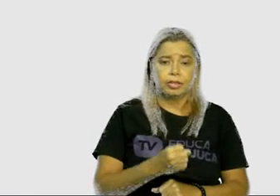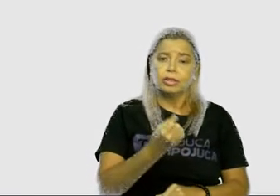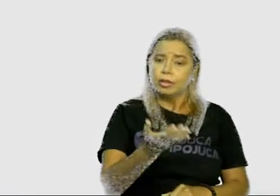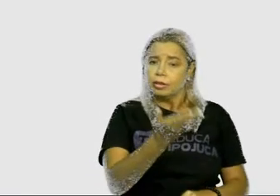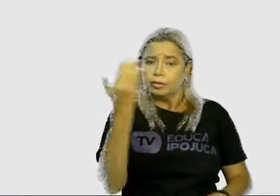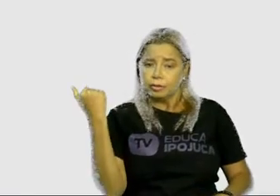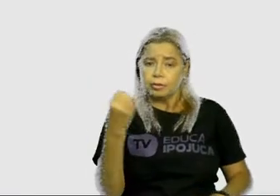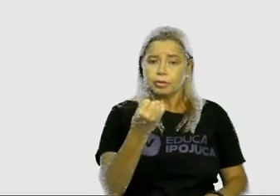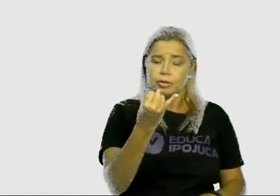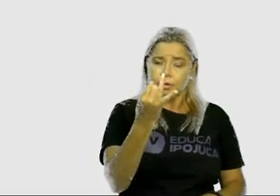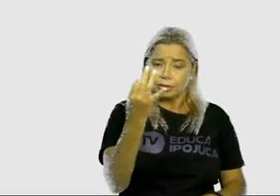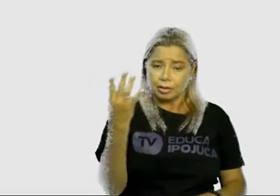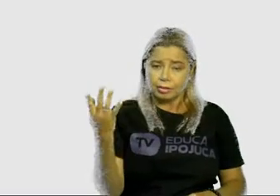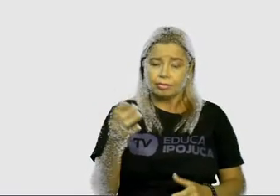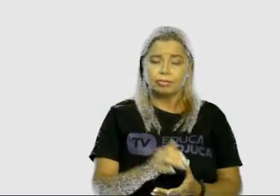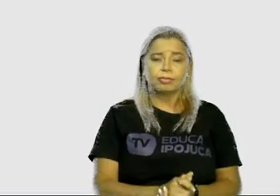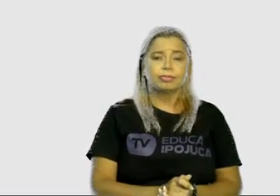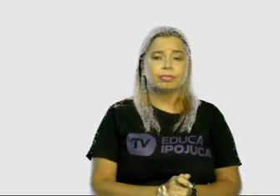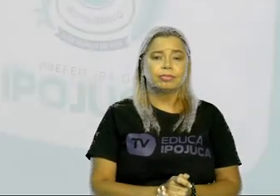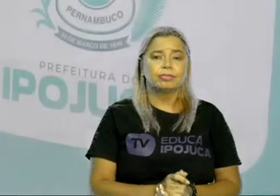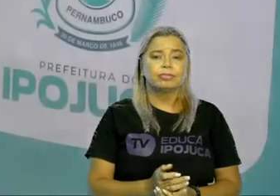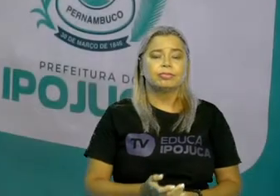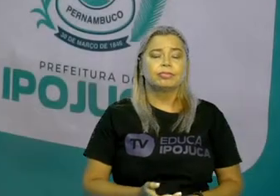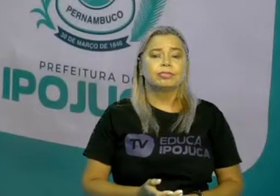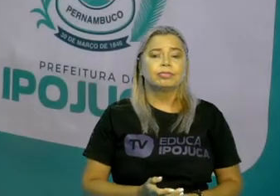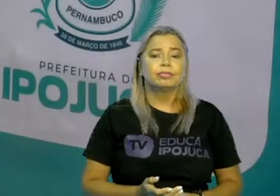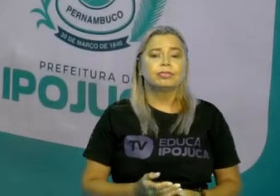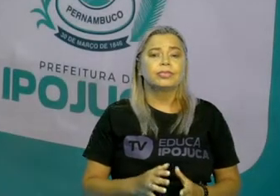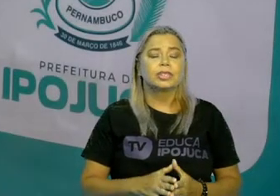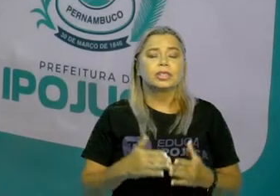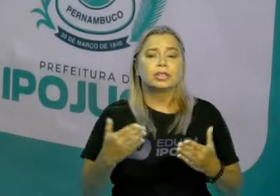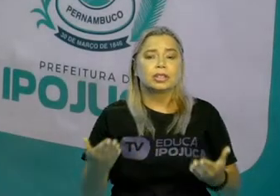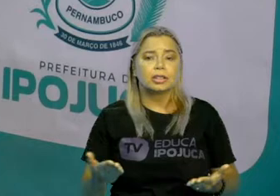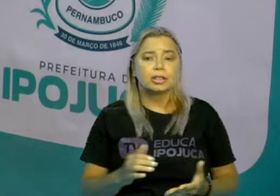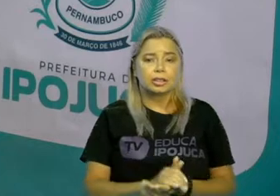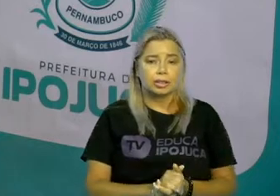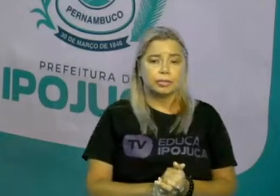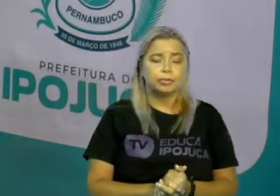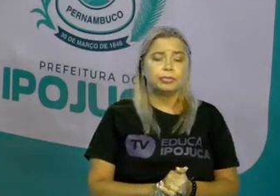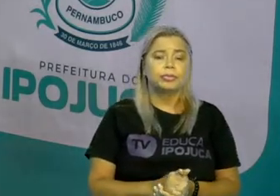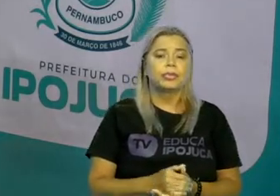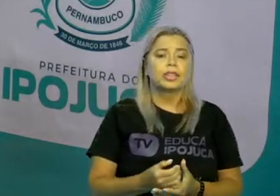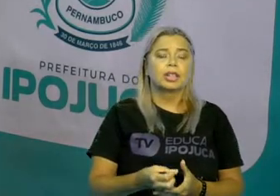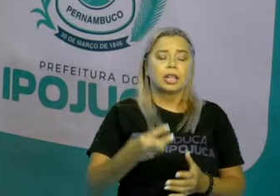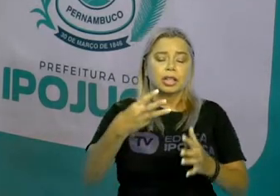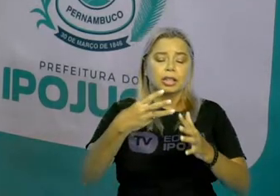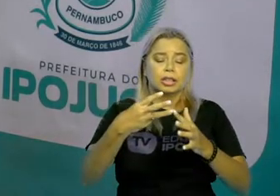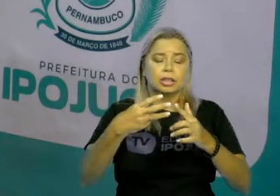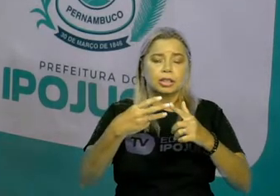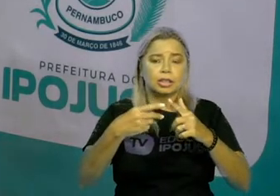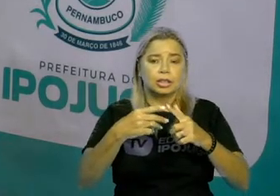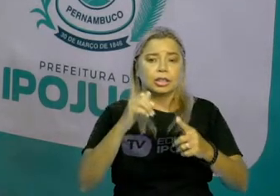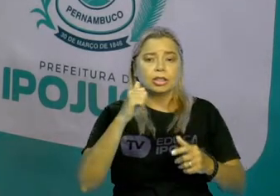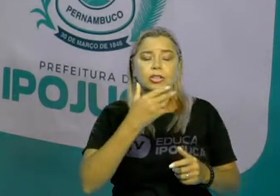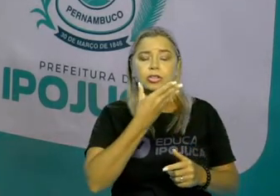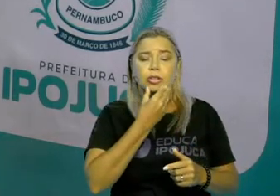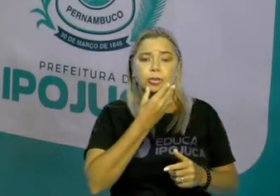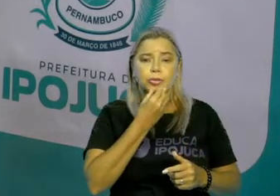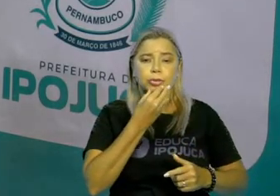vamos contar vocês assim Diego Eduardo e Gabriel possuem